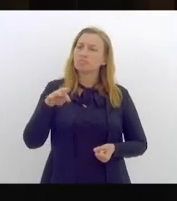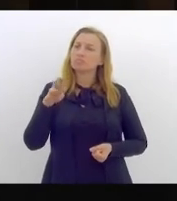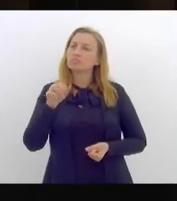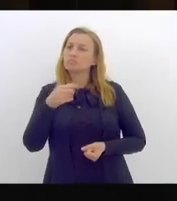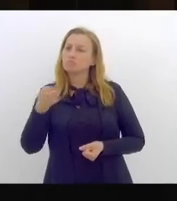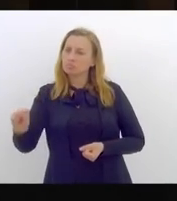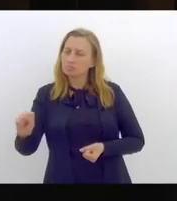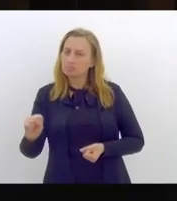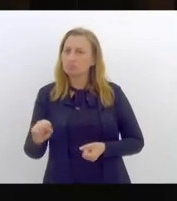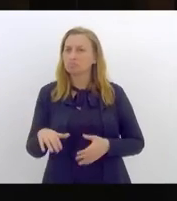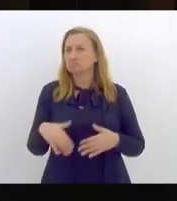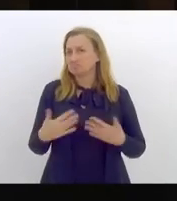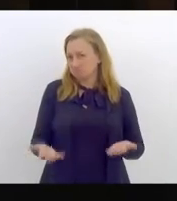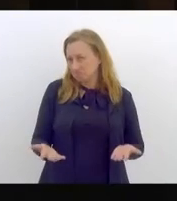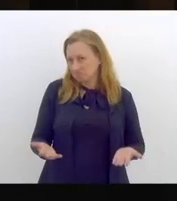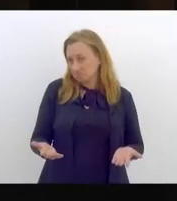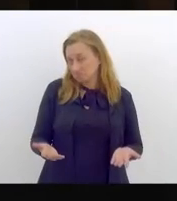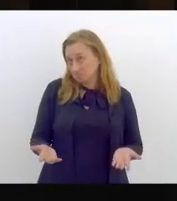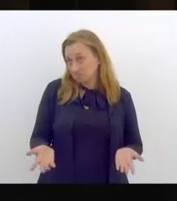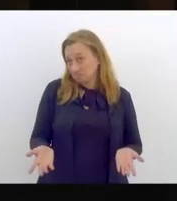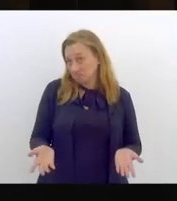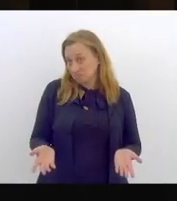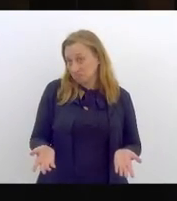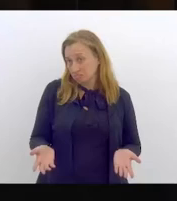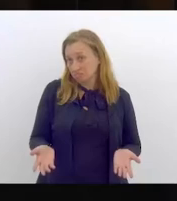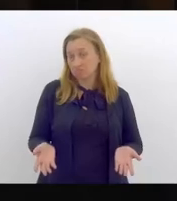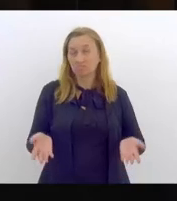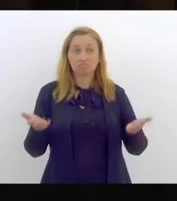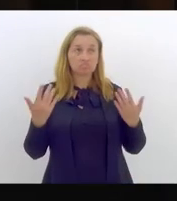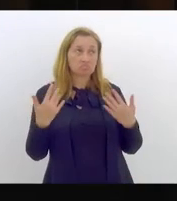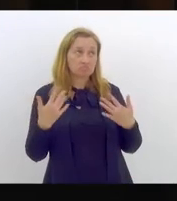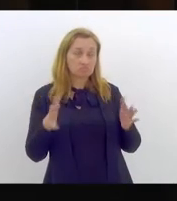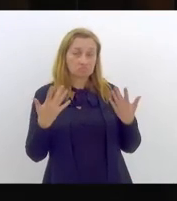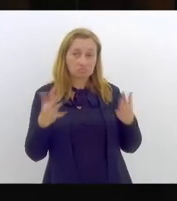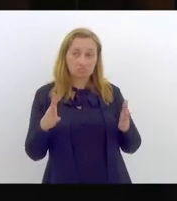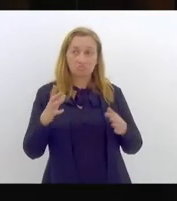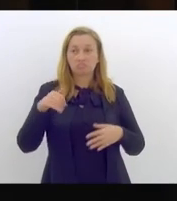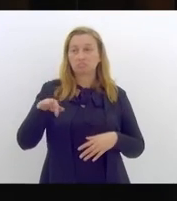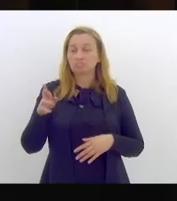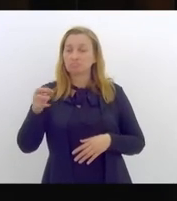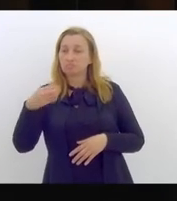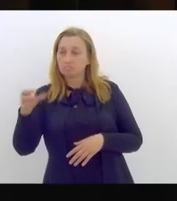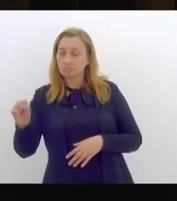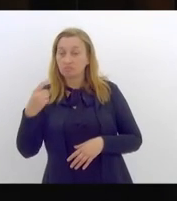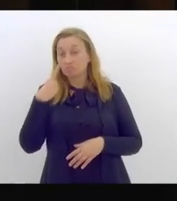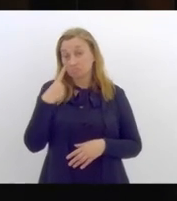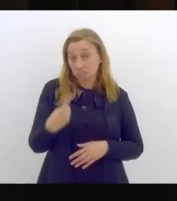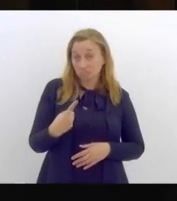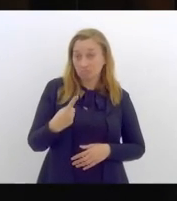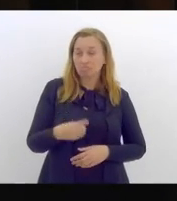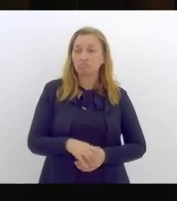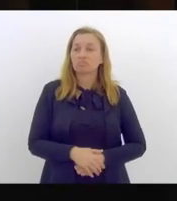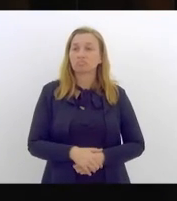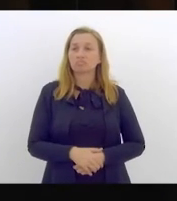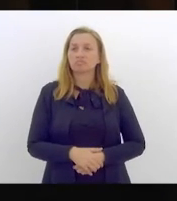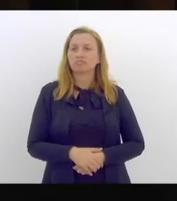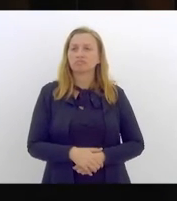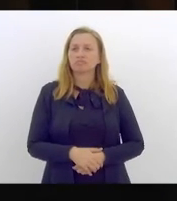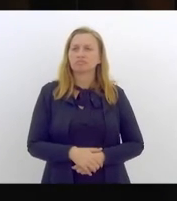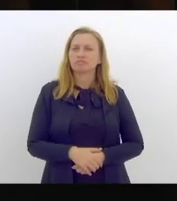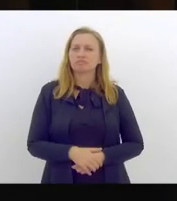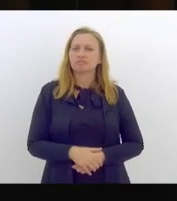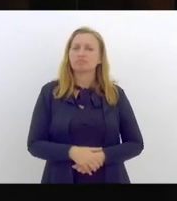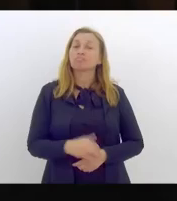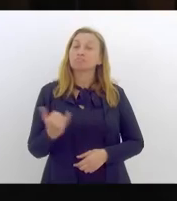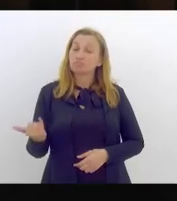que, enfim, além dos elogios ao Guimarães, a gente viu que